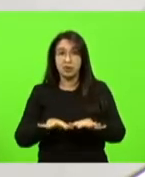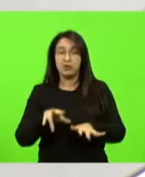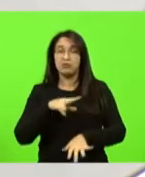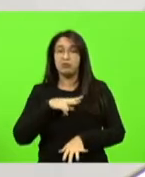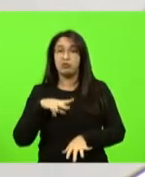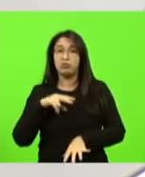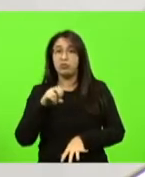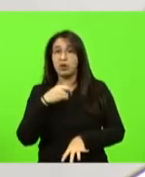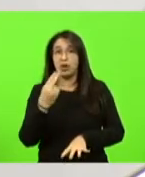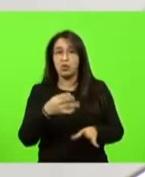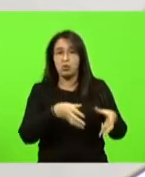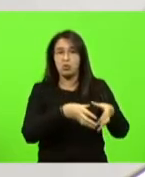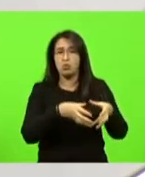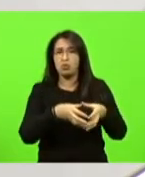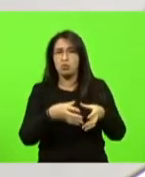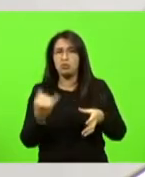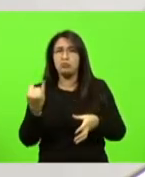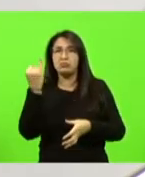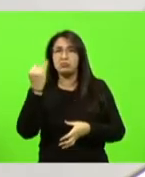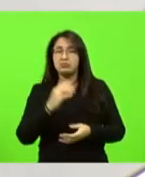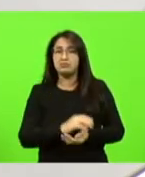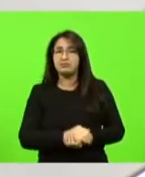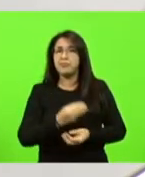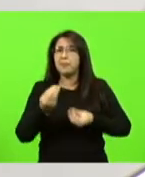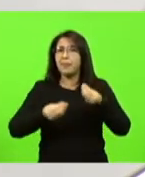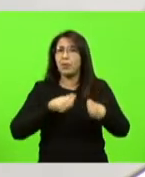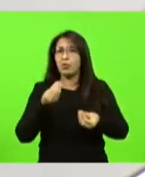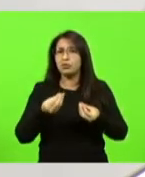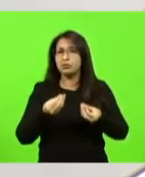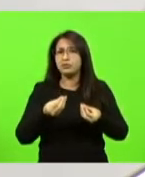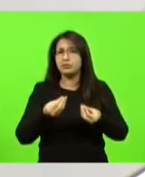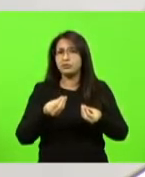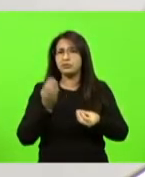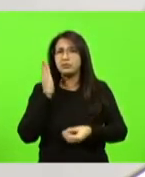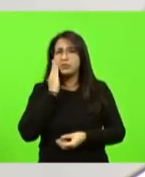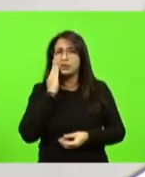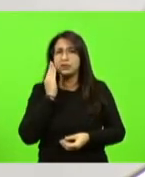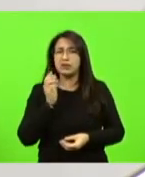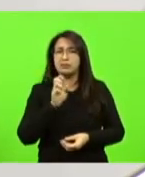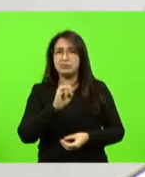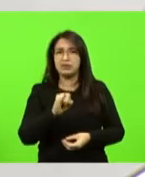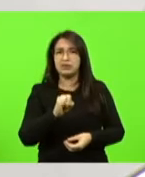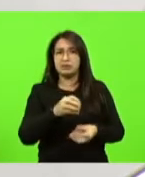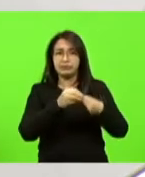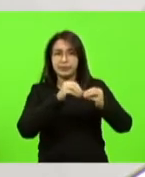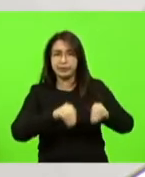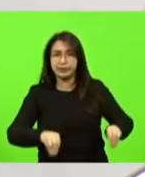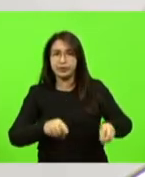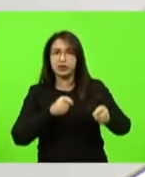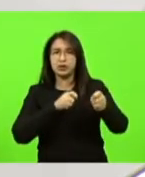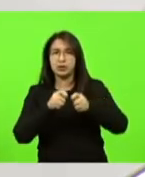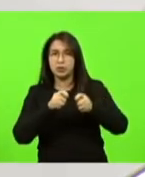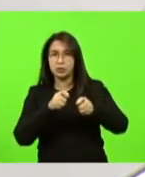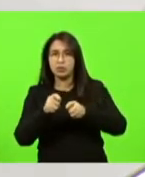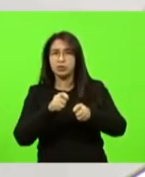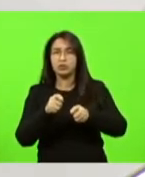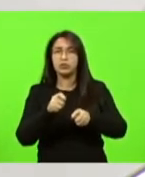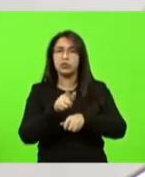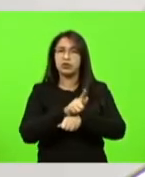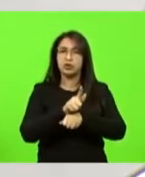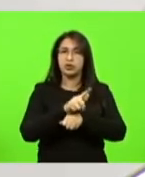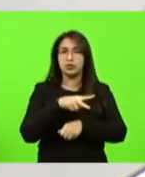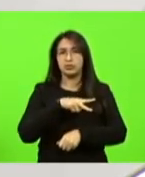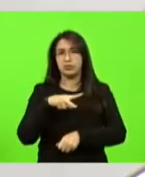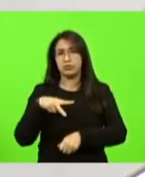diligência, como podemos ter certeza que não estamos fragilizando o controle dos nossos gastos públicos? Por